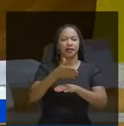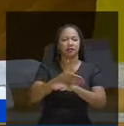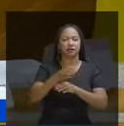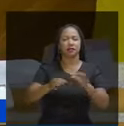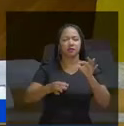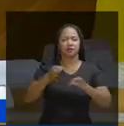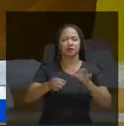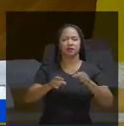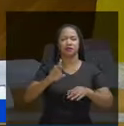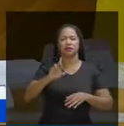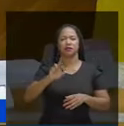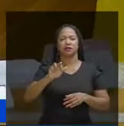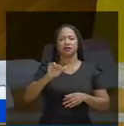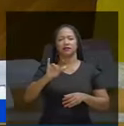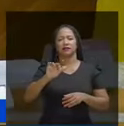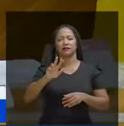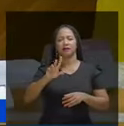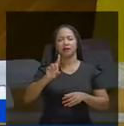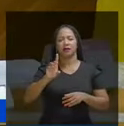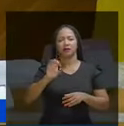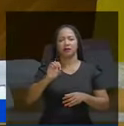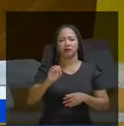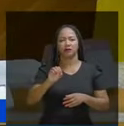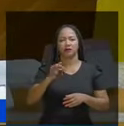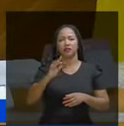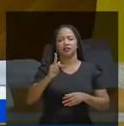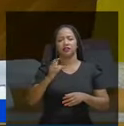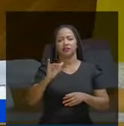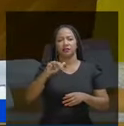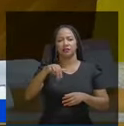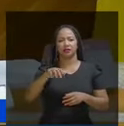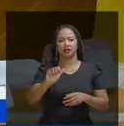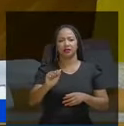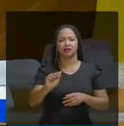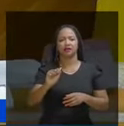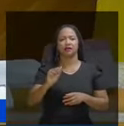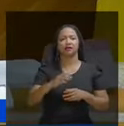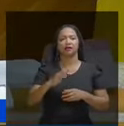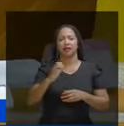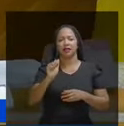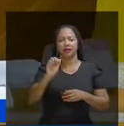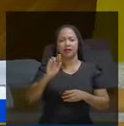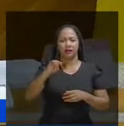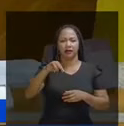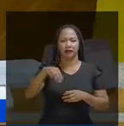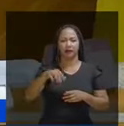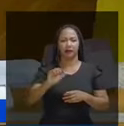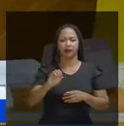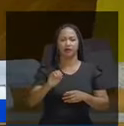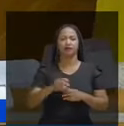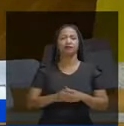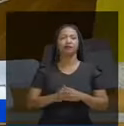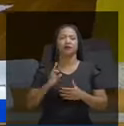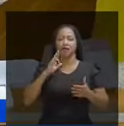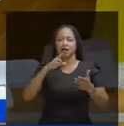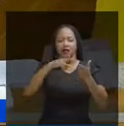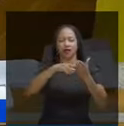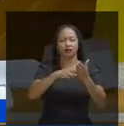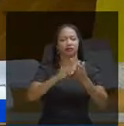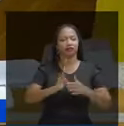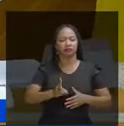Valente, Carlos Torque, Anselmo Gonçalves, Tina Souza, Normando Souza e Carmo Antônio. O relator está com a